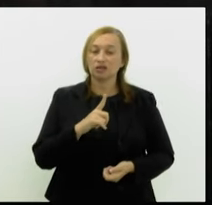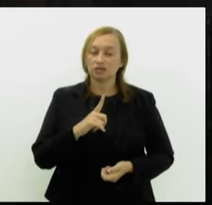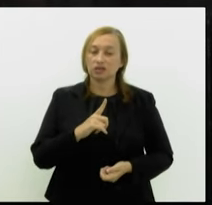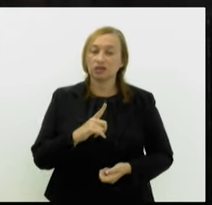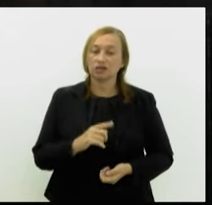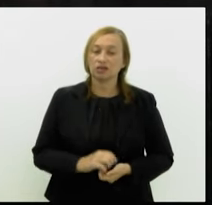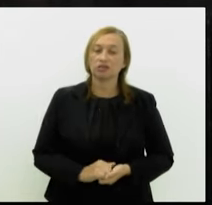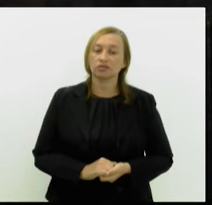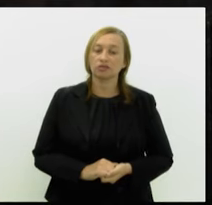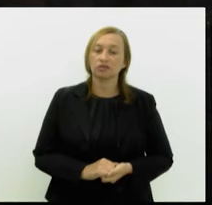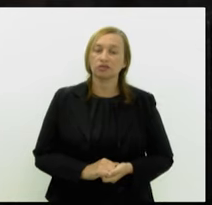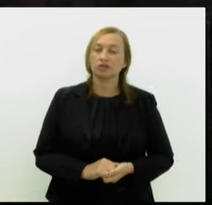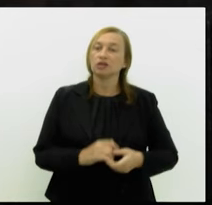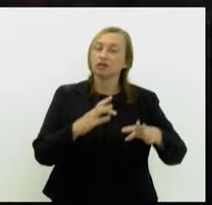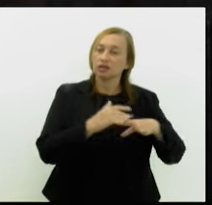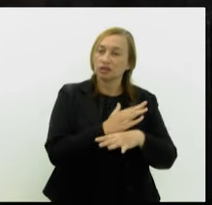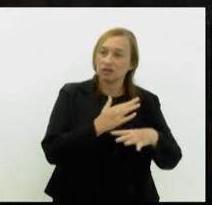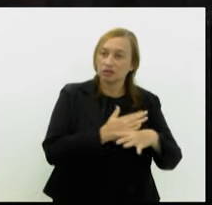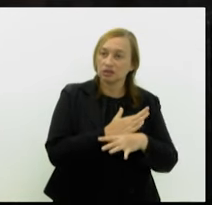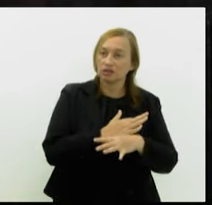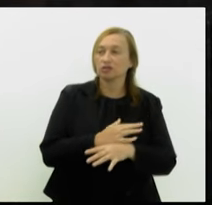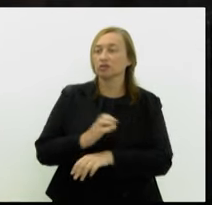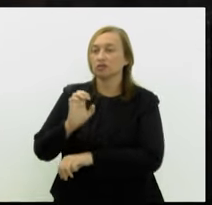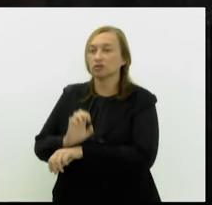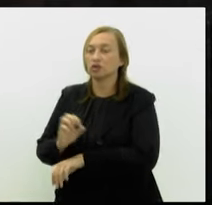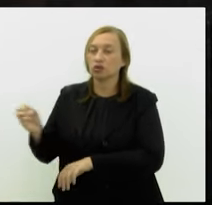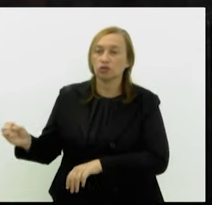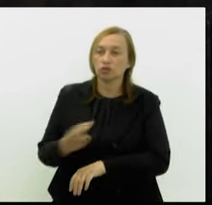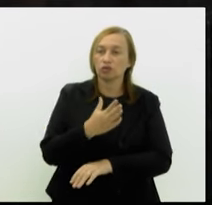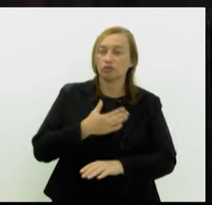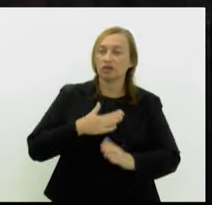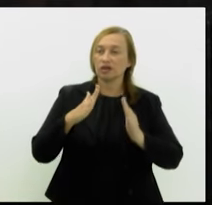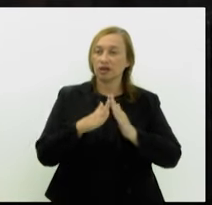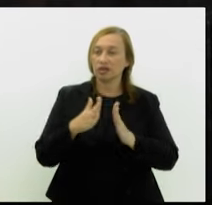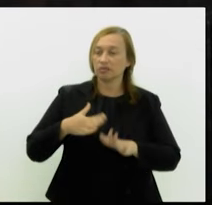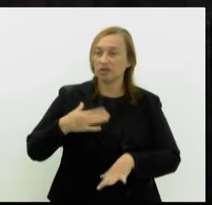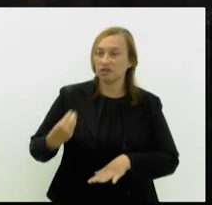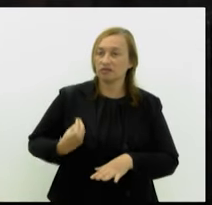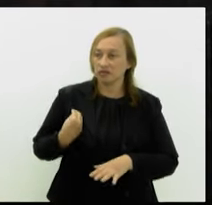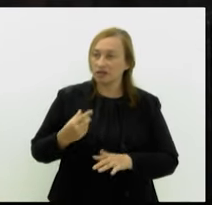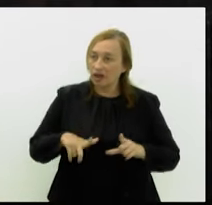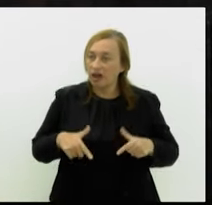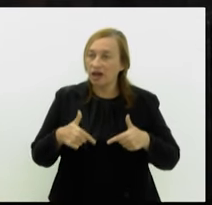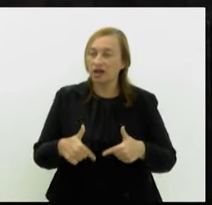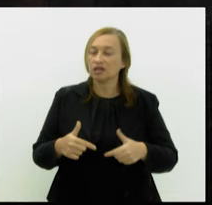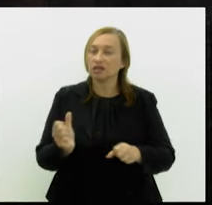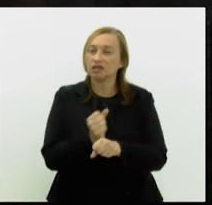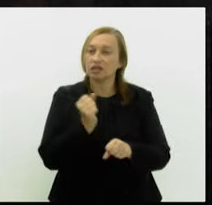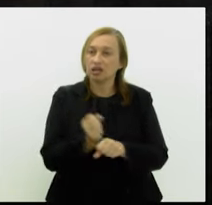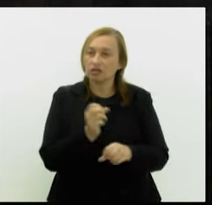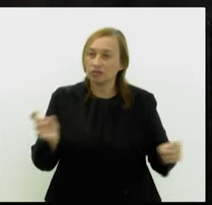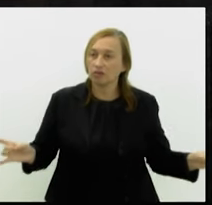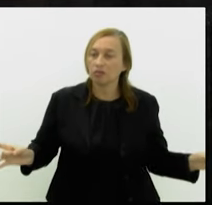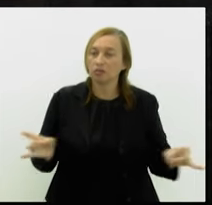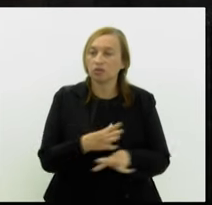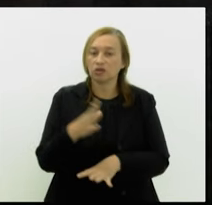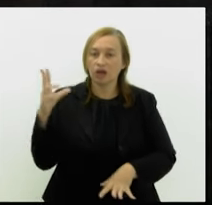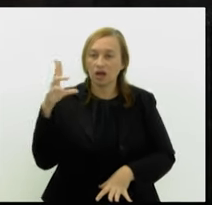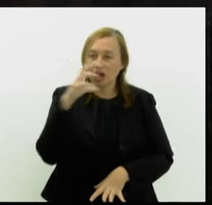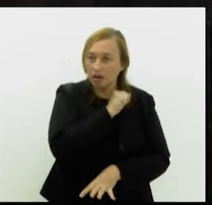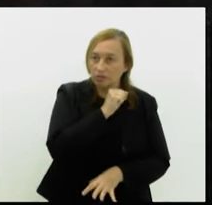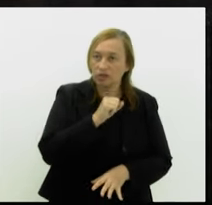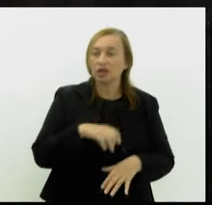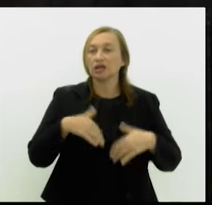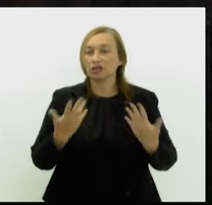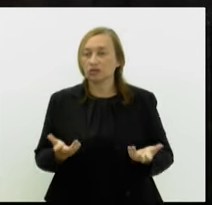legislativo nas cidades e no Estado para que o novo Minha Casa Minha Vida realmente saia do papel e essas obras possam ser entregues o mais rápido possível. Então, o